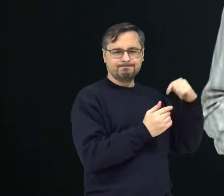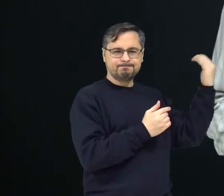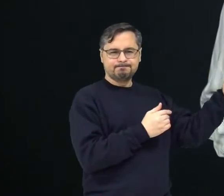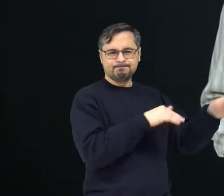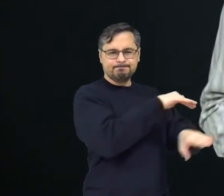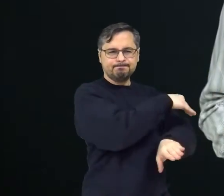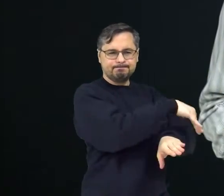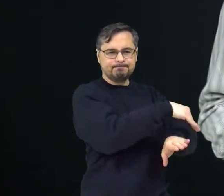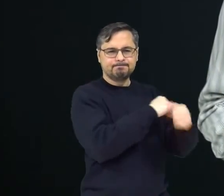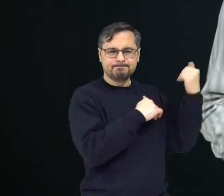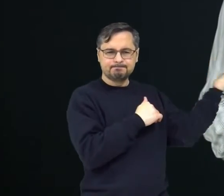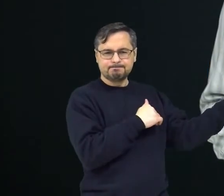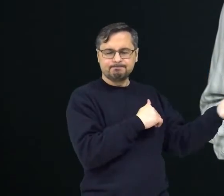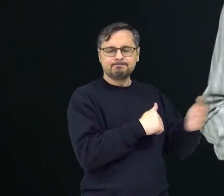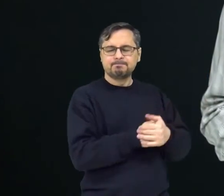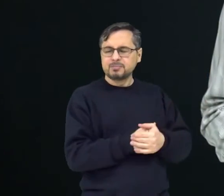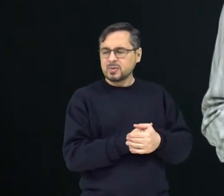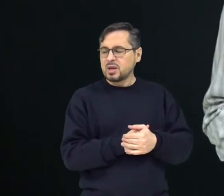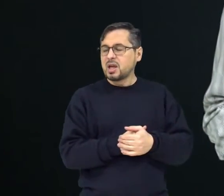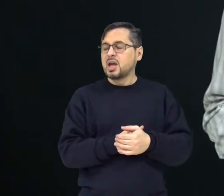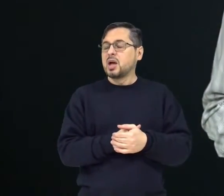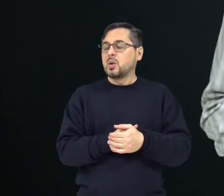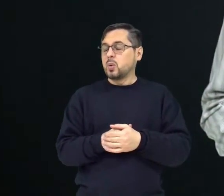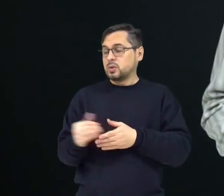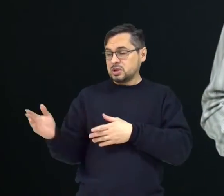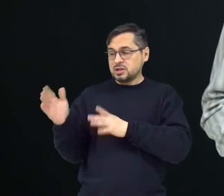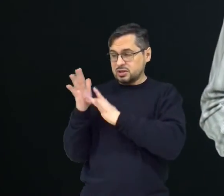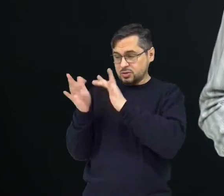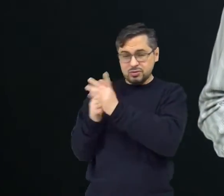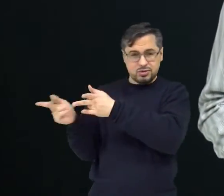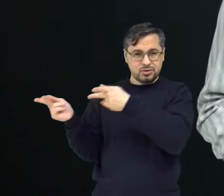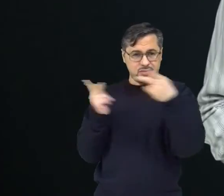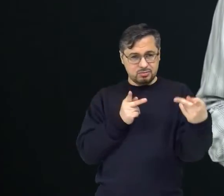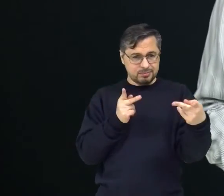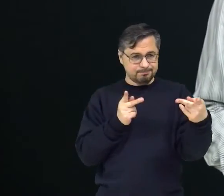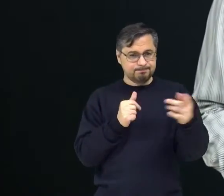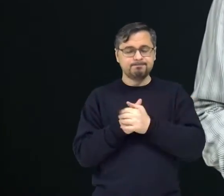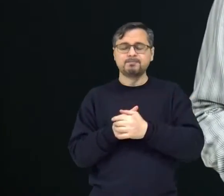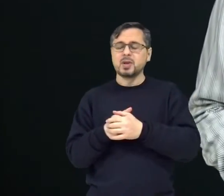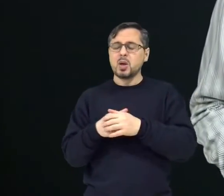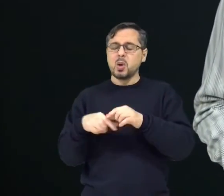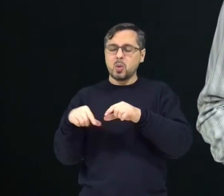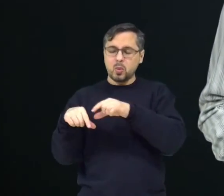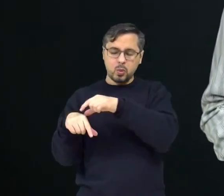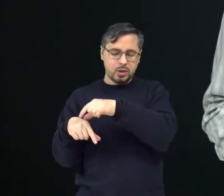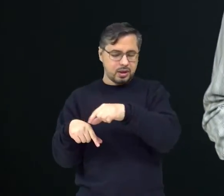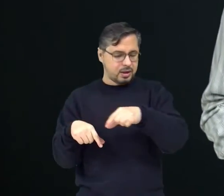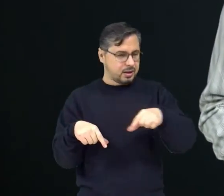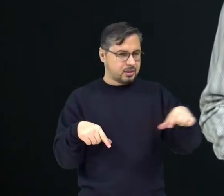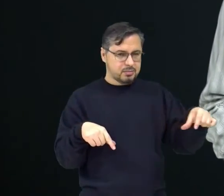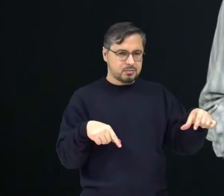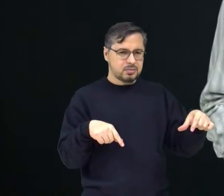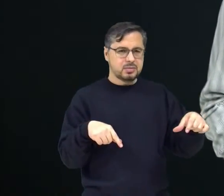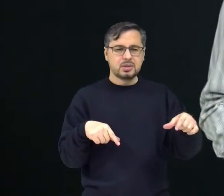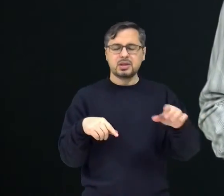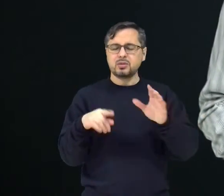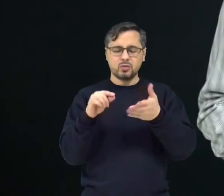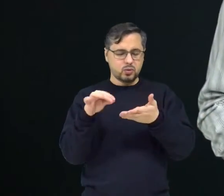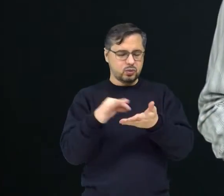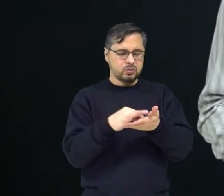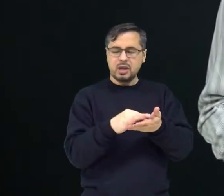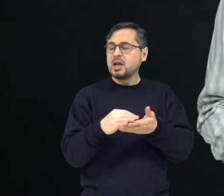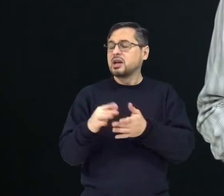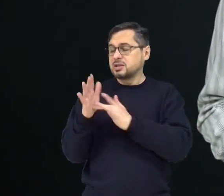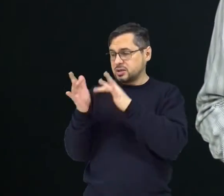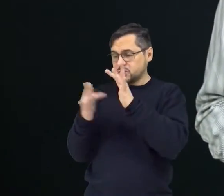A rota foi estipulada por Jesus. Mas o destino também era algo